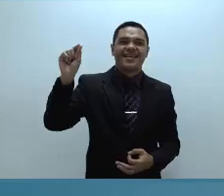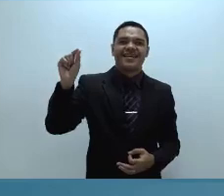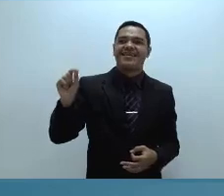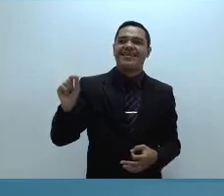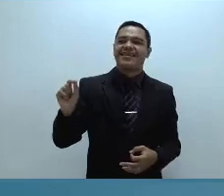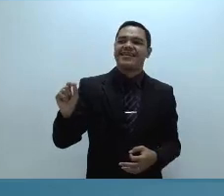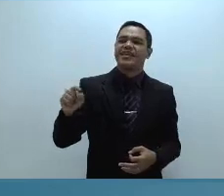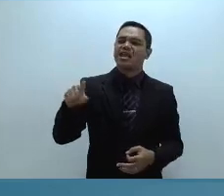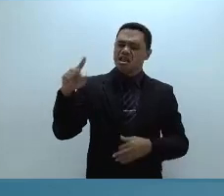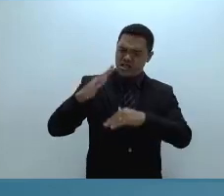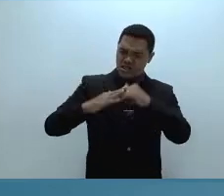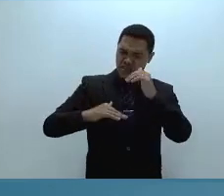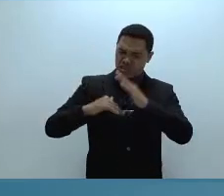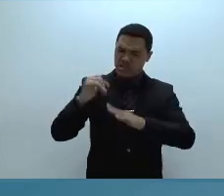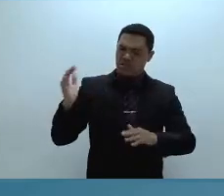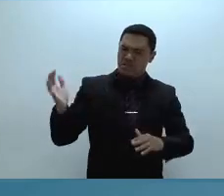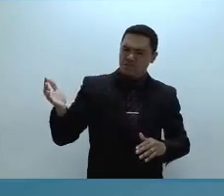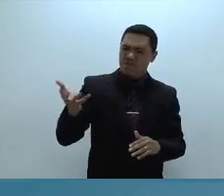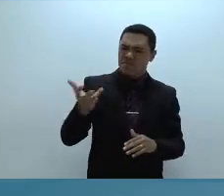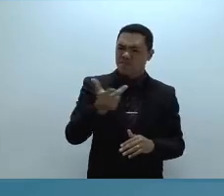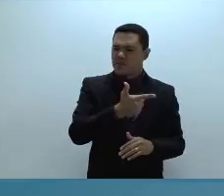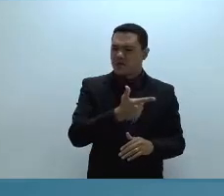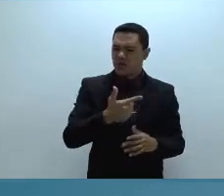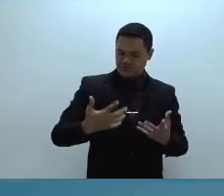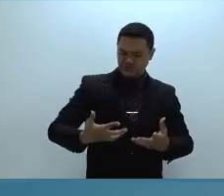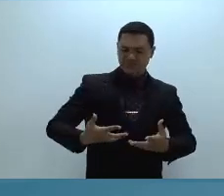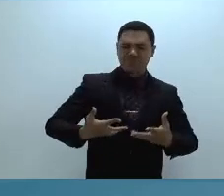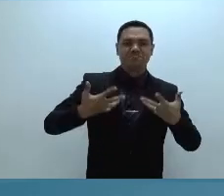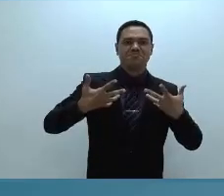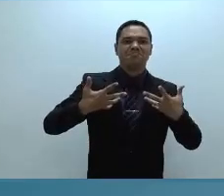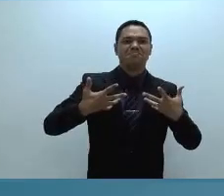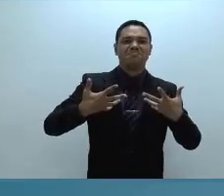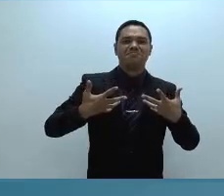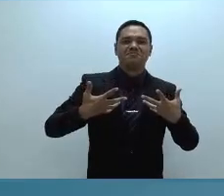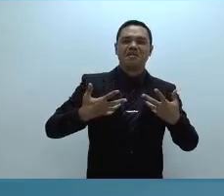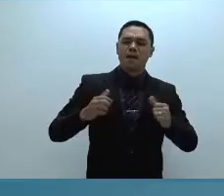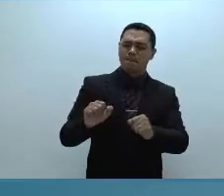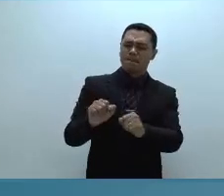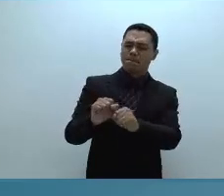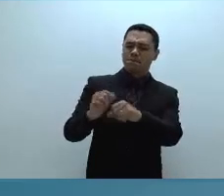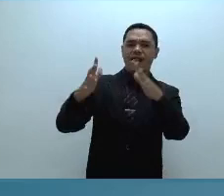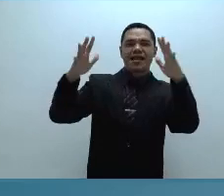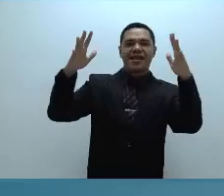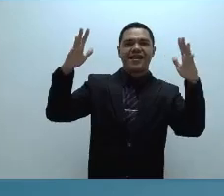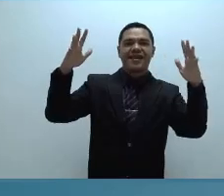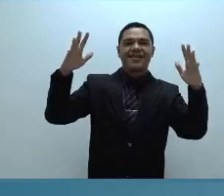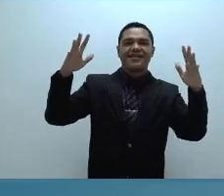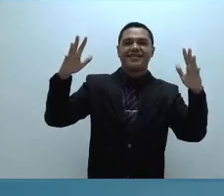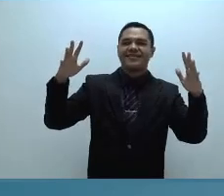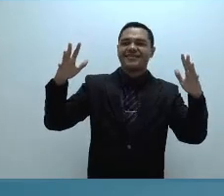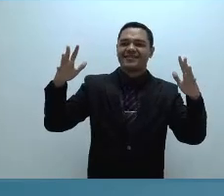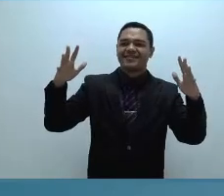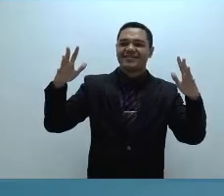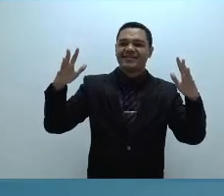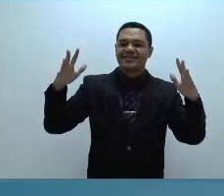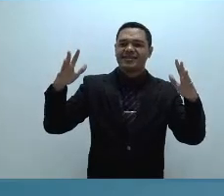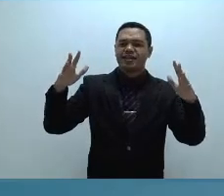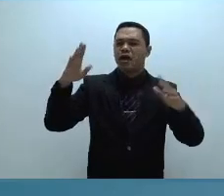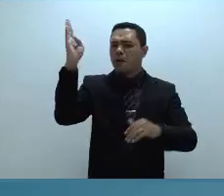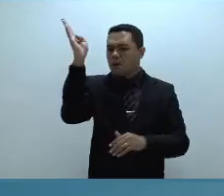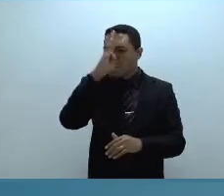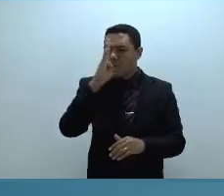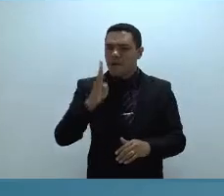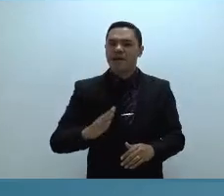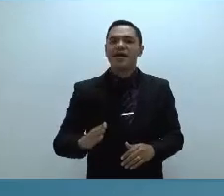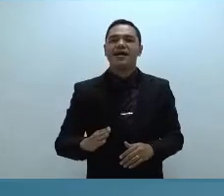trabalhos competentes e suas personalidades vibrantes, têm brilhado muito e têm ressonado, a nível nacional e a